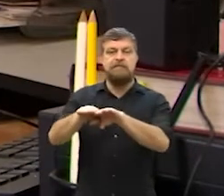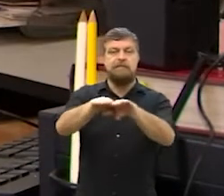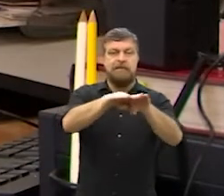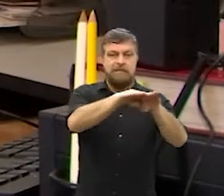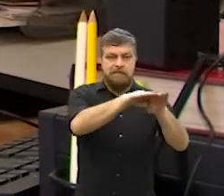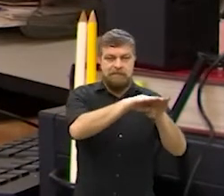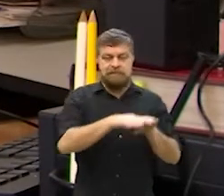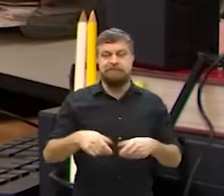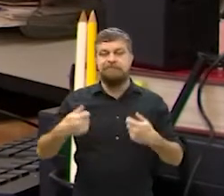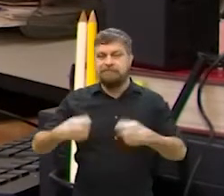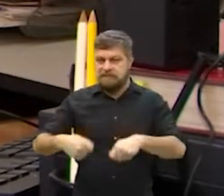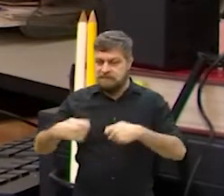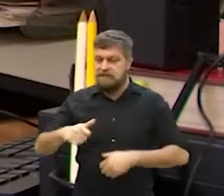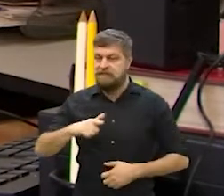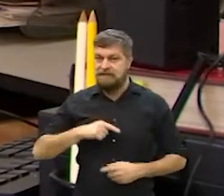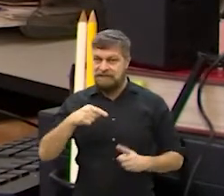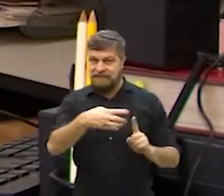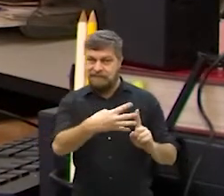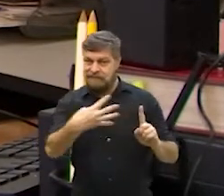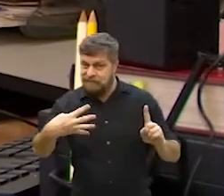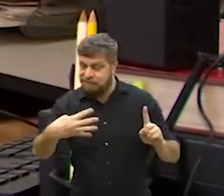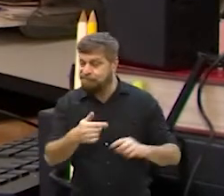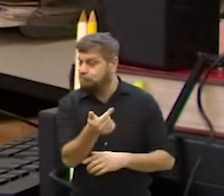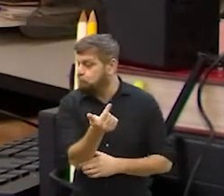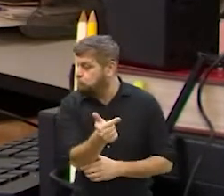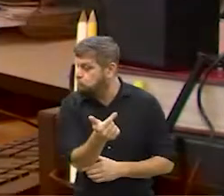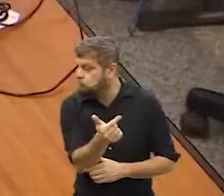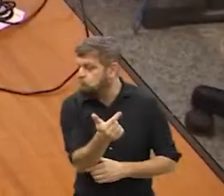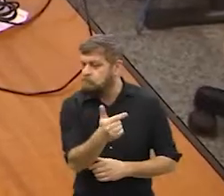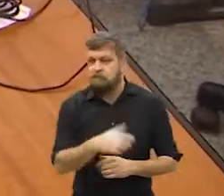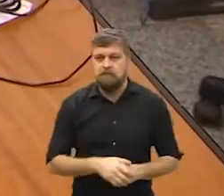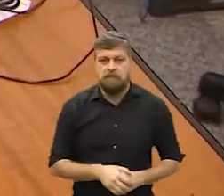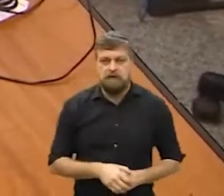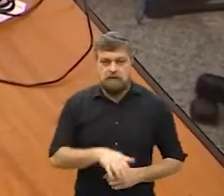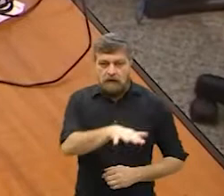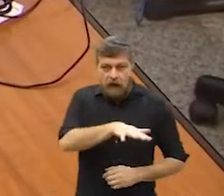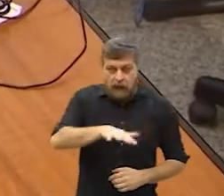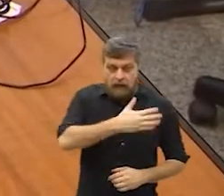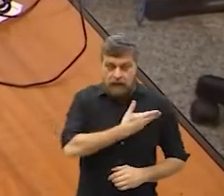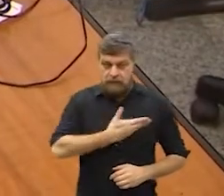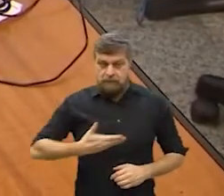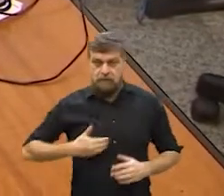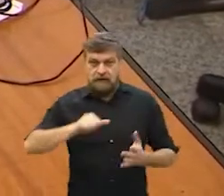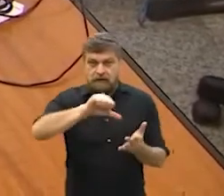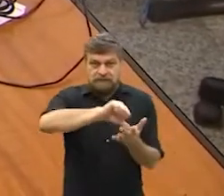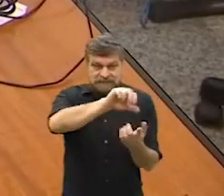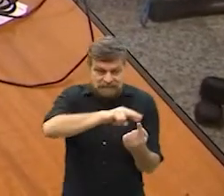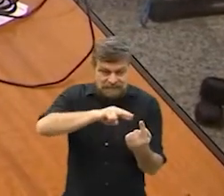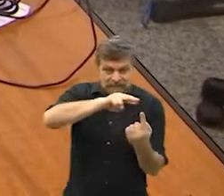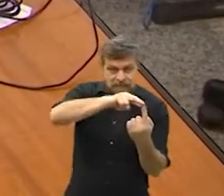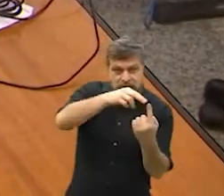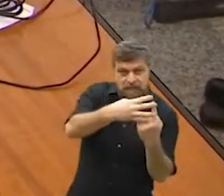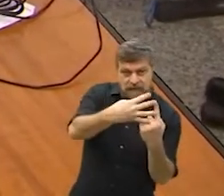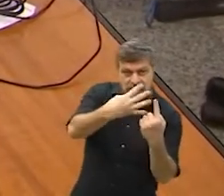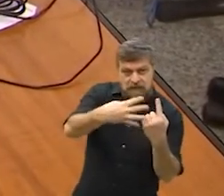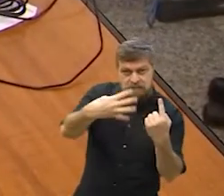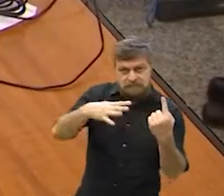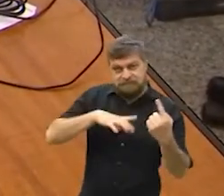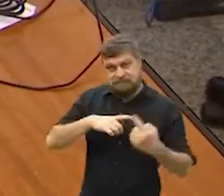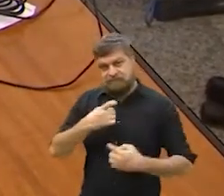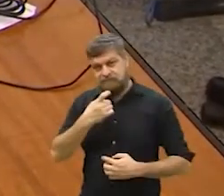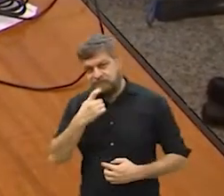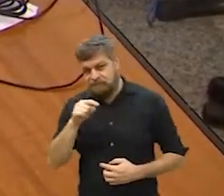ter né E que a essas pessoas ainda negado enquanto um ser o público o centro de referência